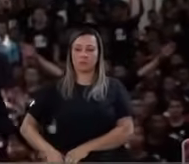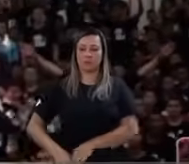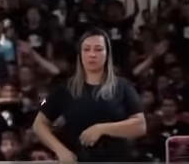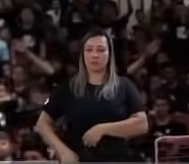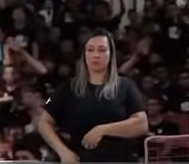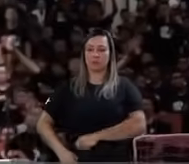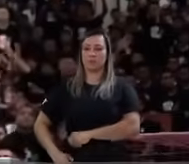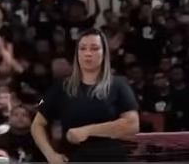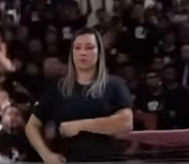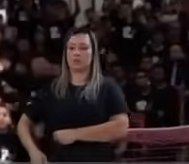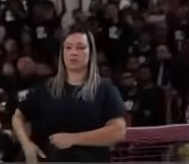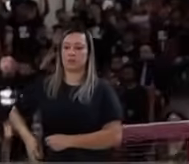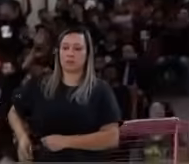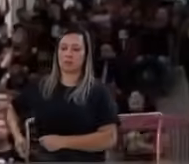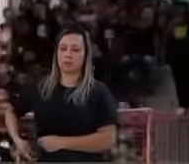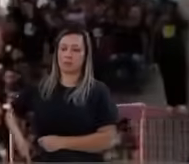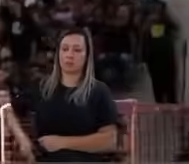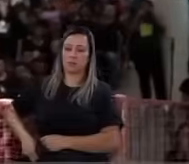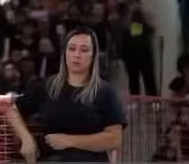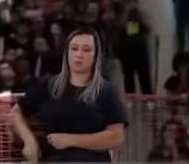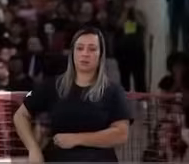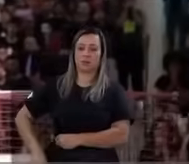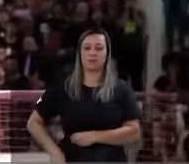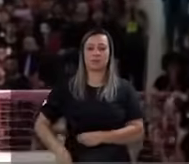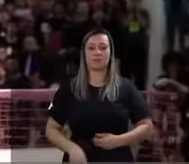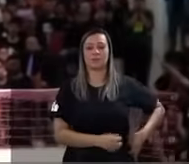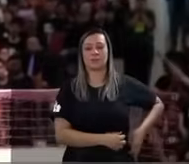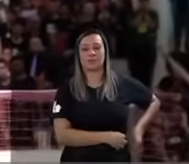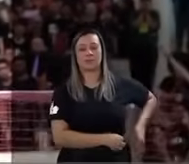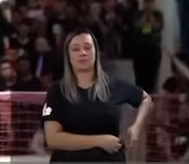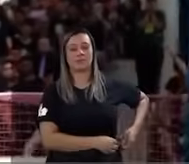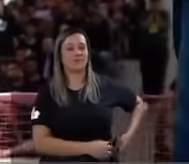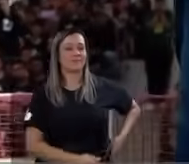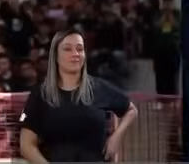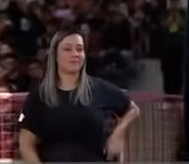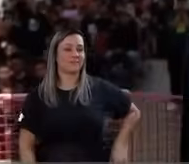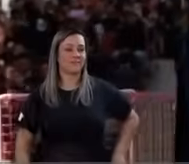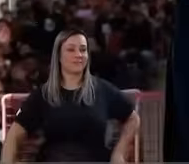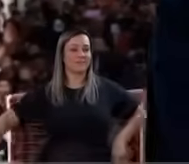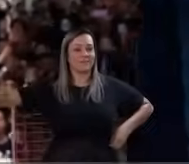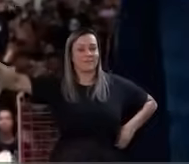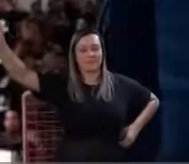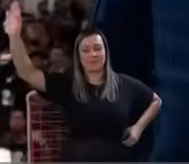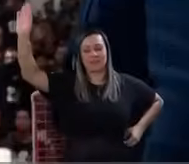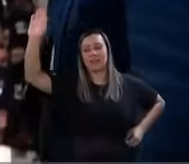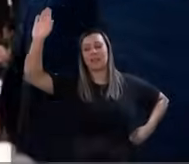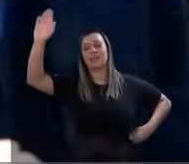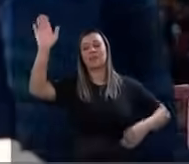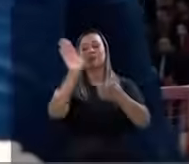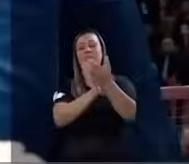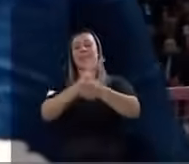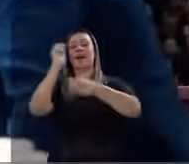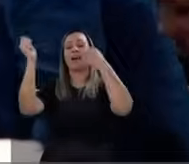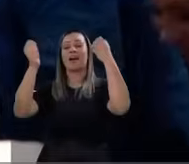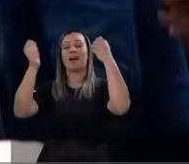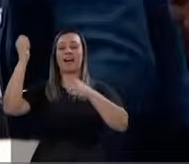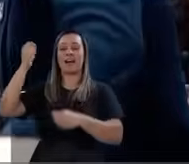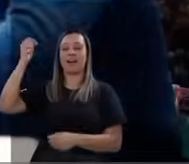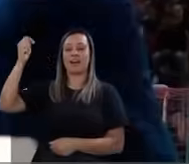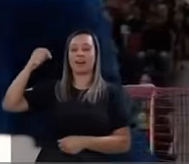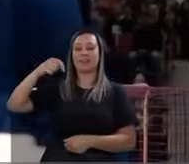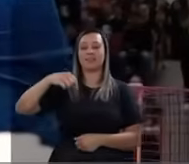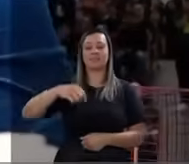onde tiver um adolescente batizado com o Espírito Santo, recebe graça.